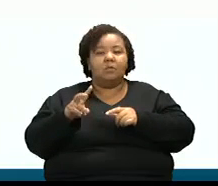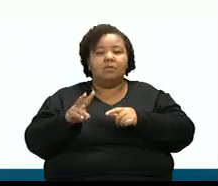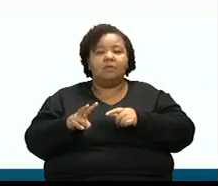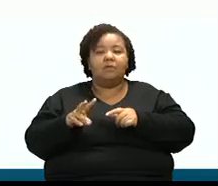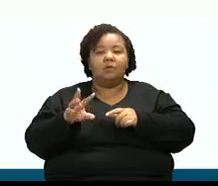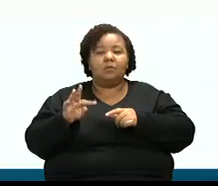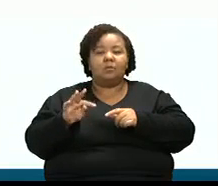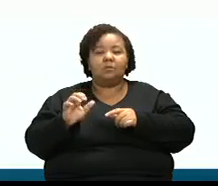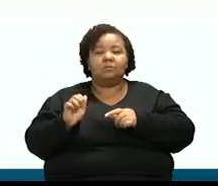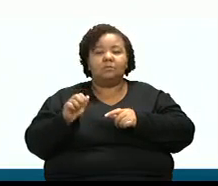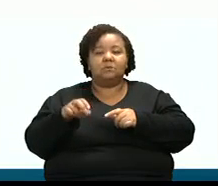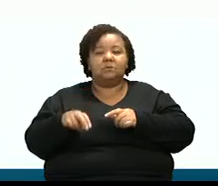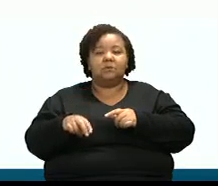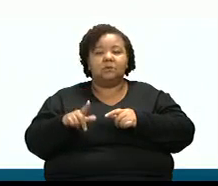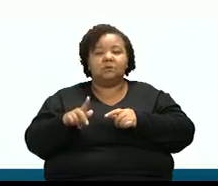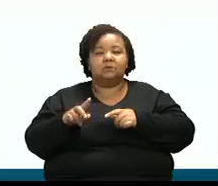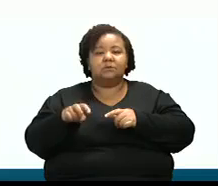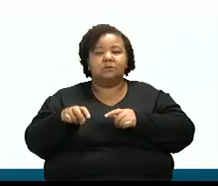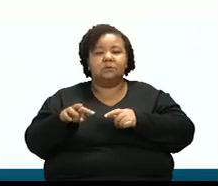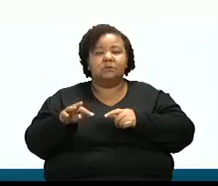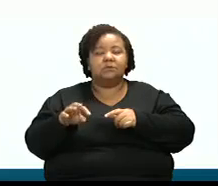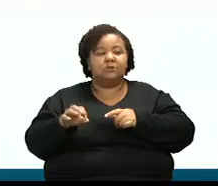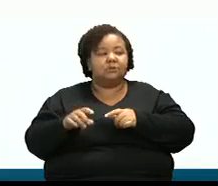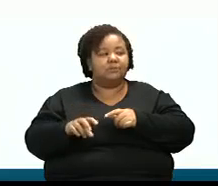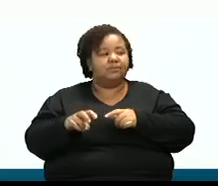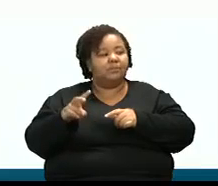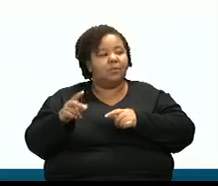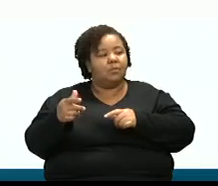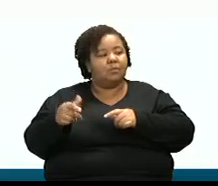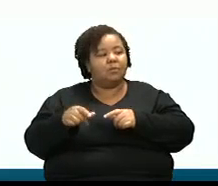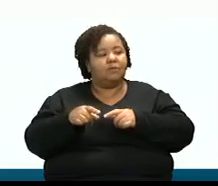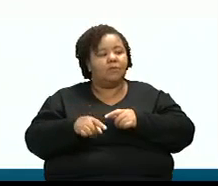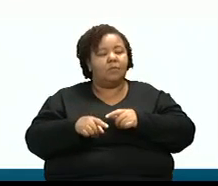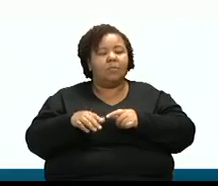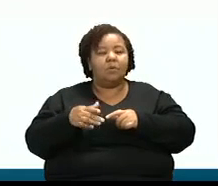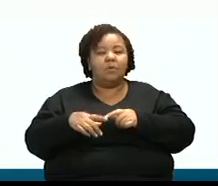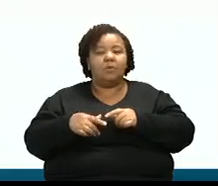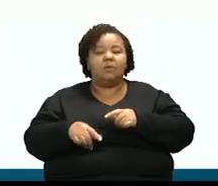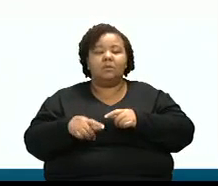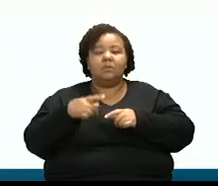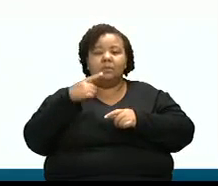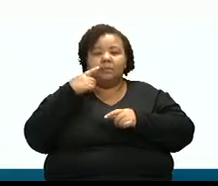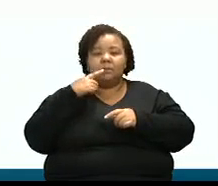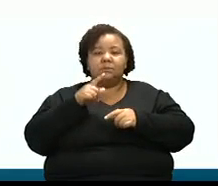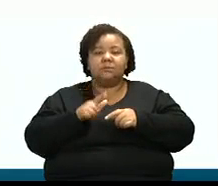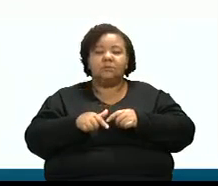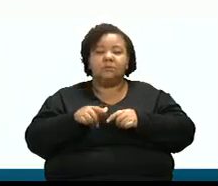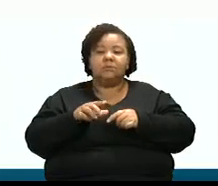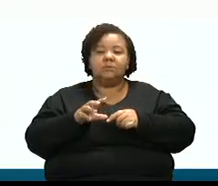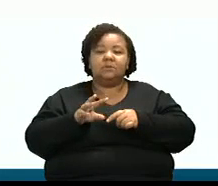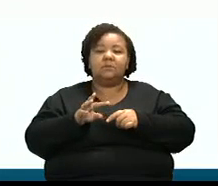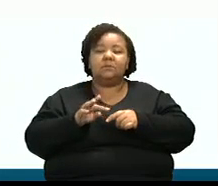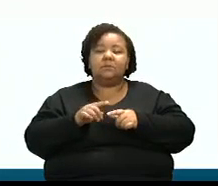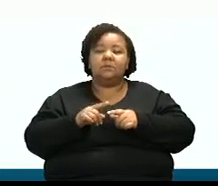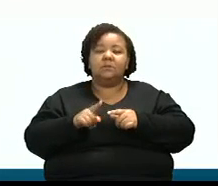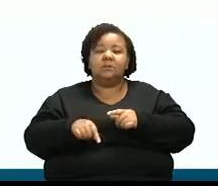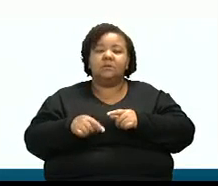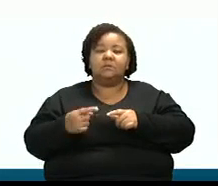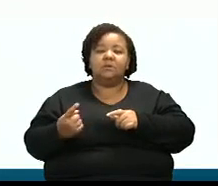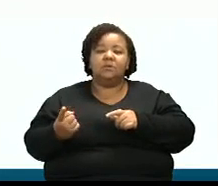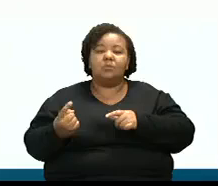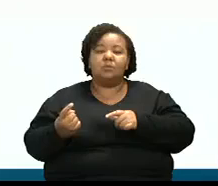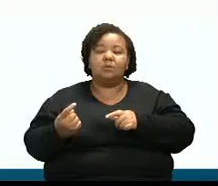tangente, dt. Ou uma outra forma de expressar quando eu tomo esse vetor tangente como sendo um vetor